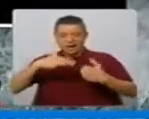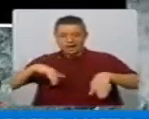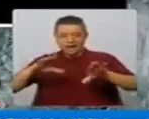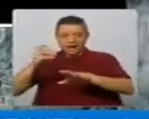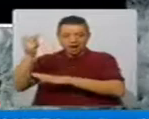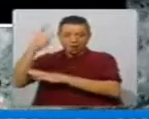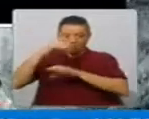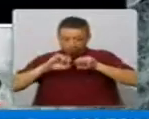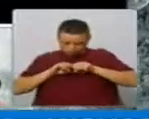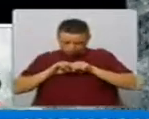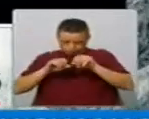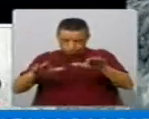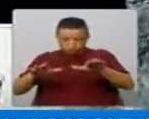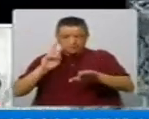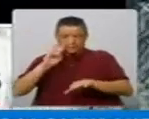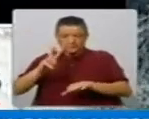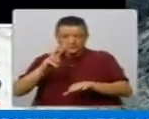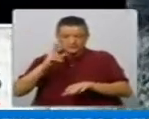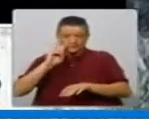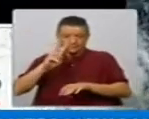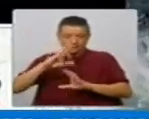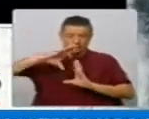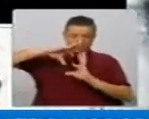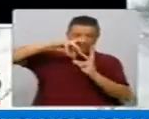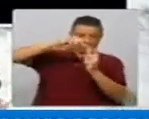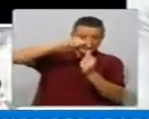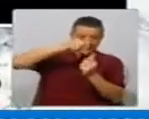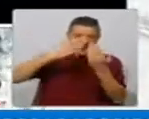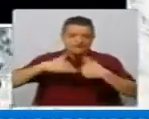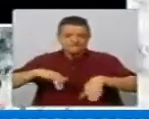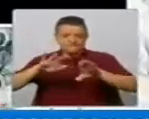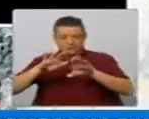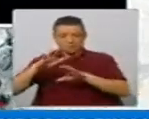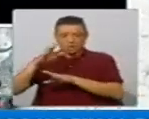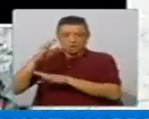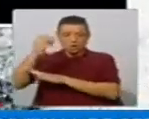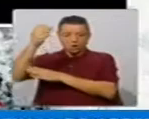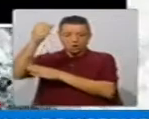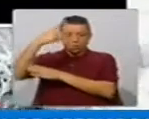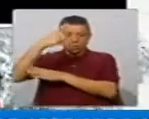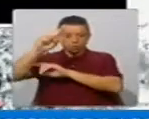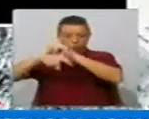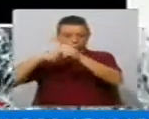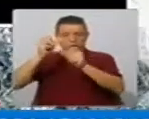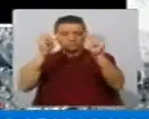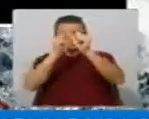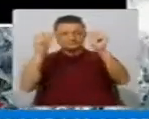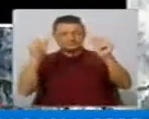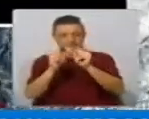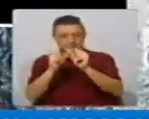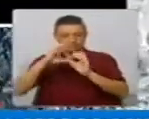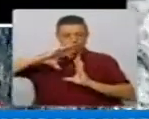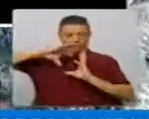tão difusa, tão difícil de ver na Terra, imagina o que é encontrarmos o registro desta luz noutros sistemas